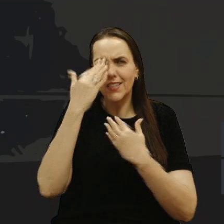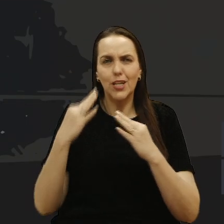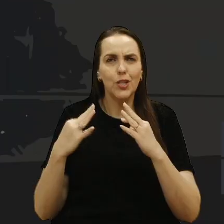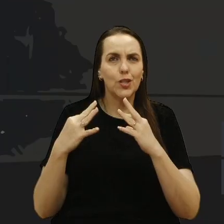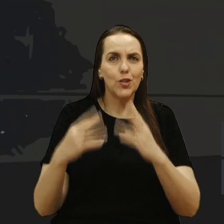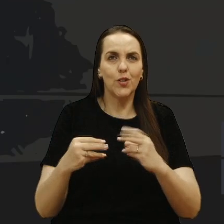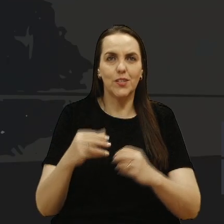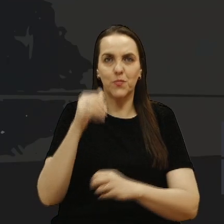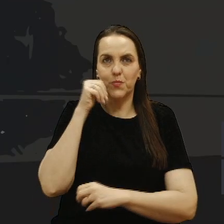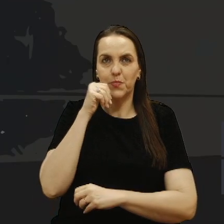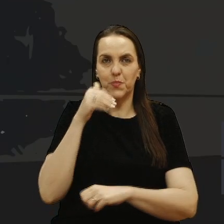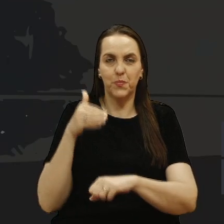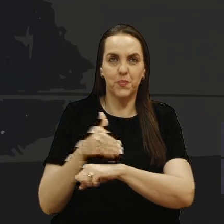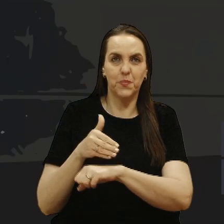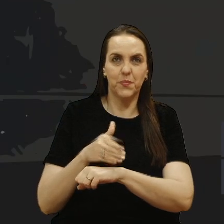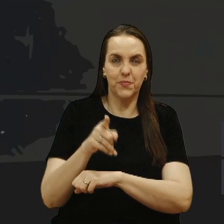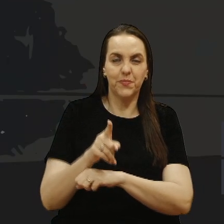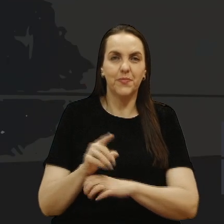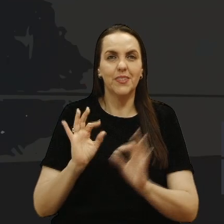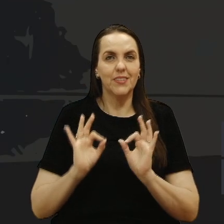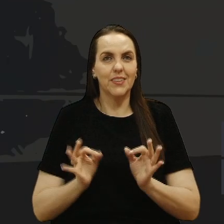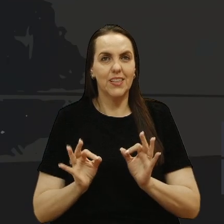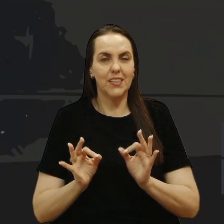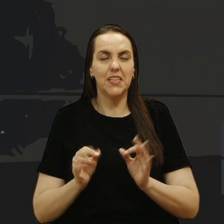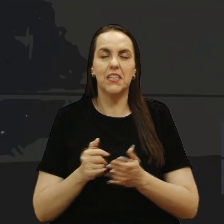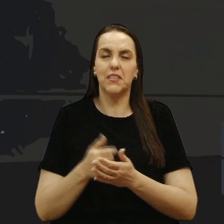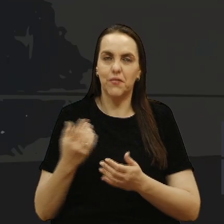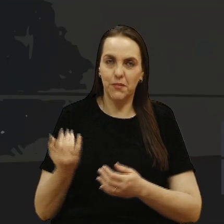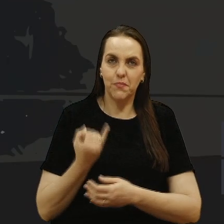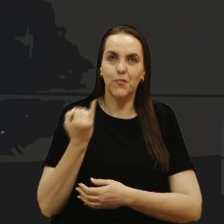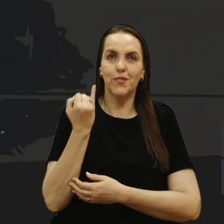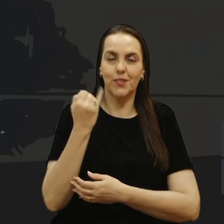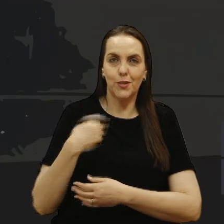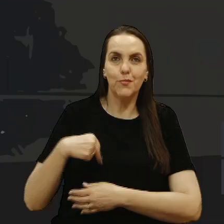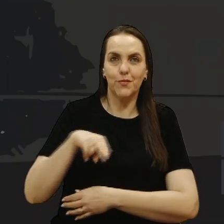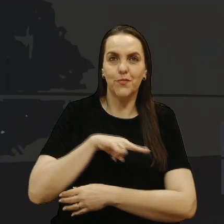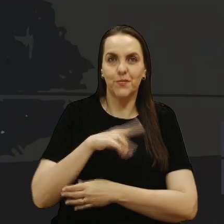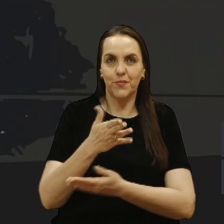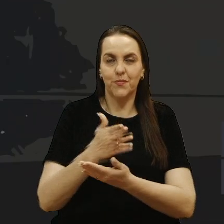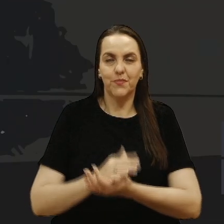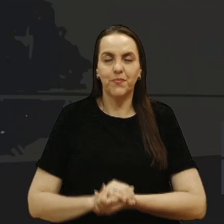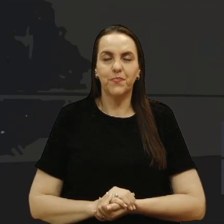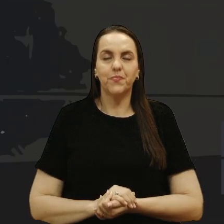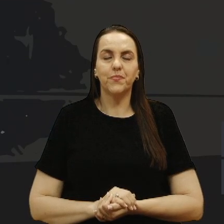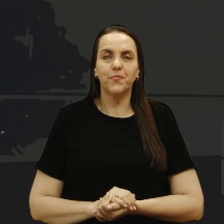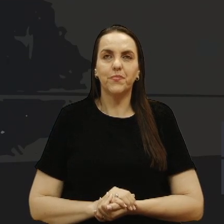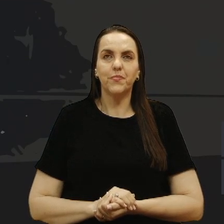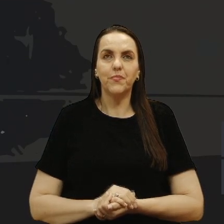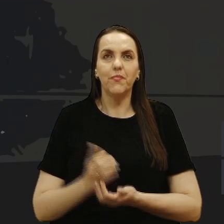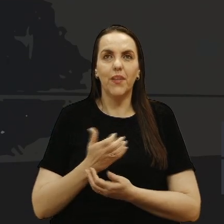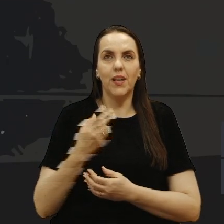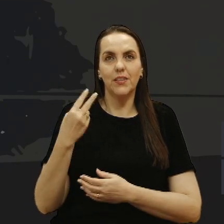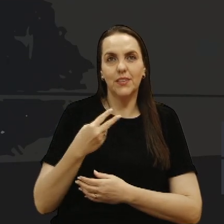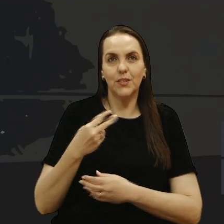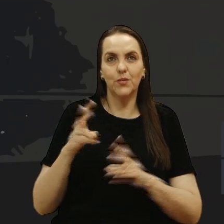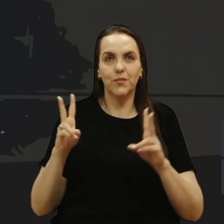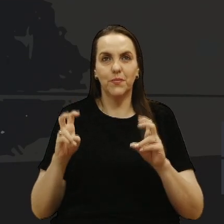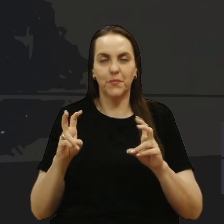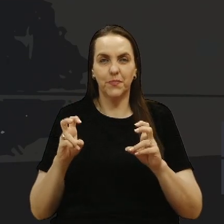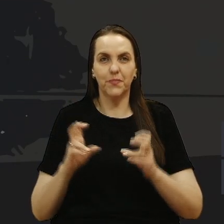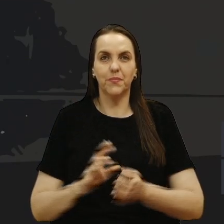que participaram, que eu tenho certeza que foi enriquecedor para todas nós. Quero partir para um segundo assunto.